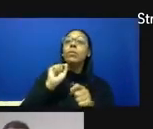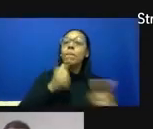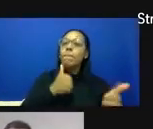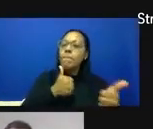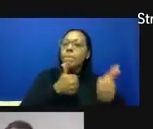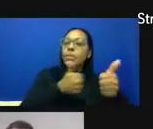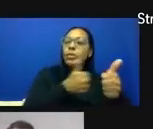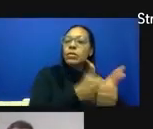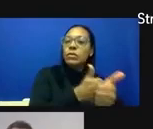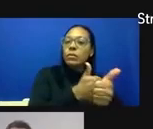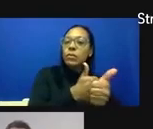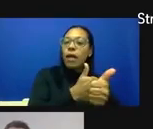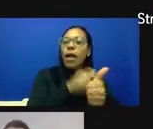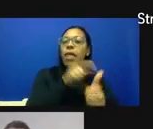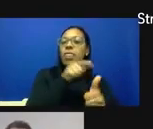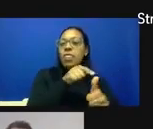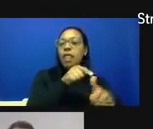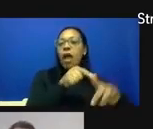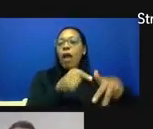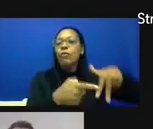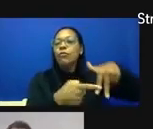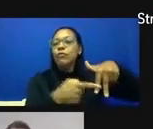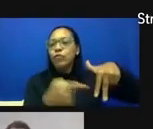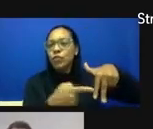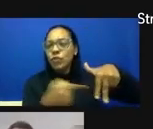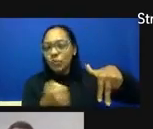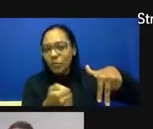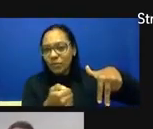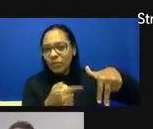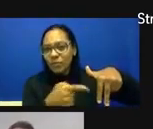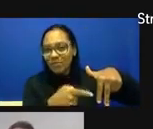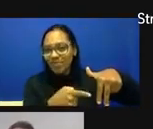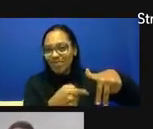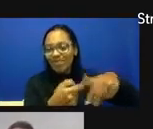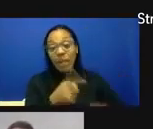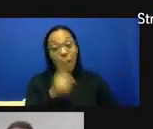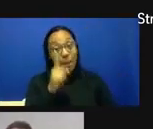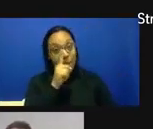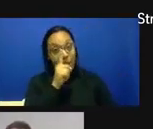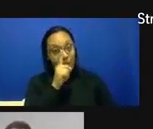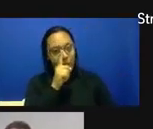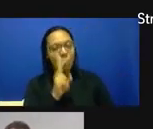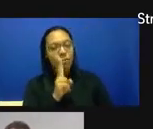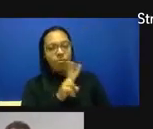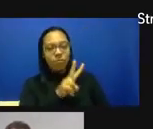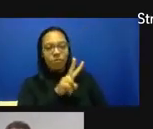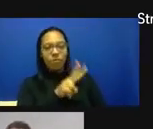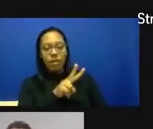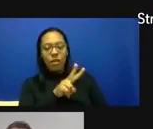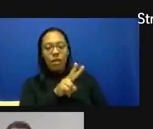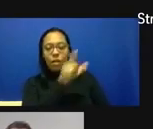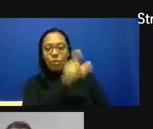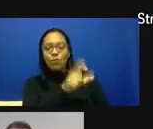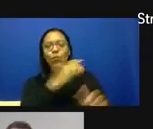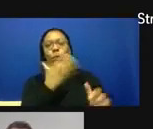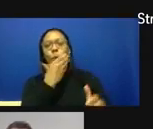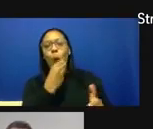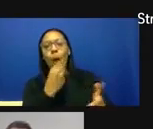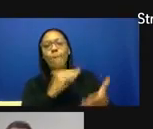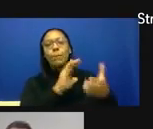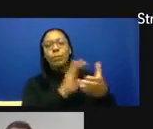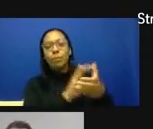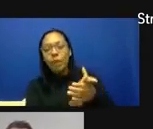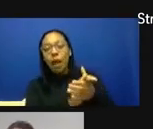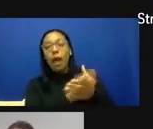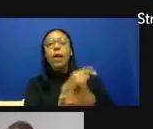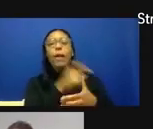das vítimas, né? Então, o que que acontece? A mãe, ela tem uma imagem ali do abusador, do companheiro, marido, do pai, das